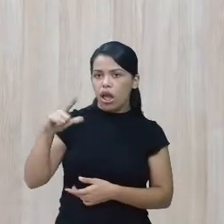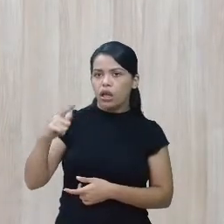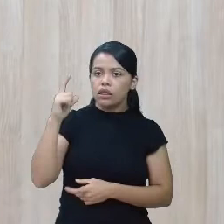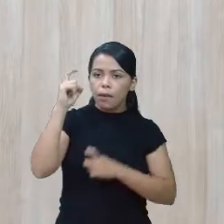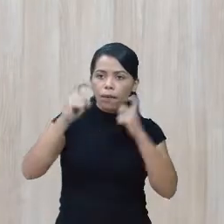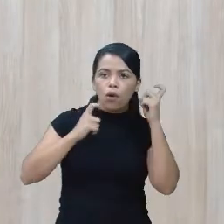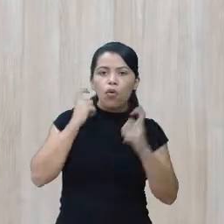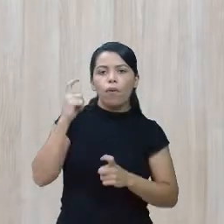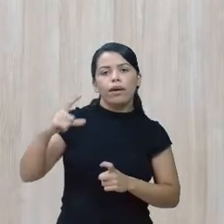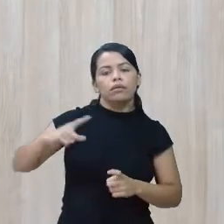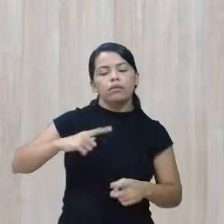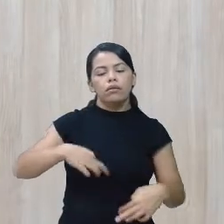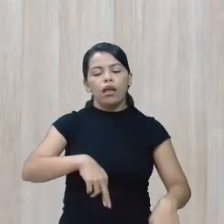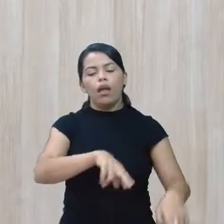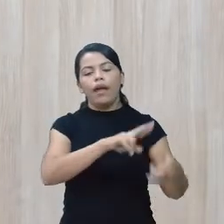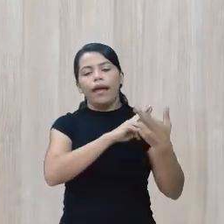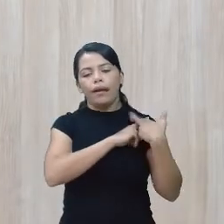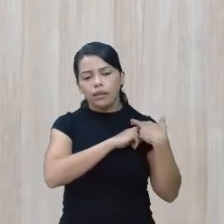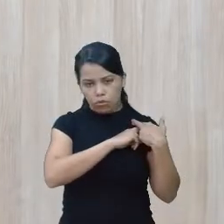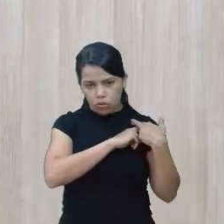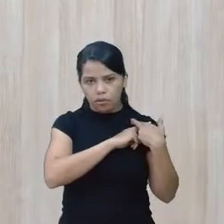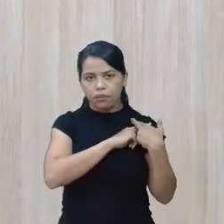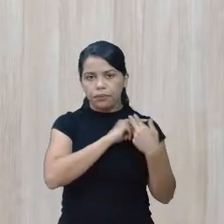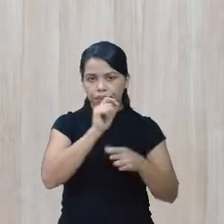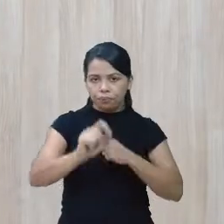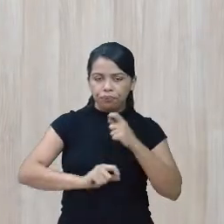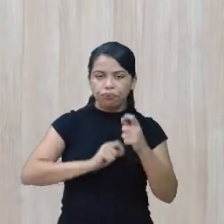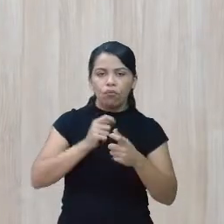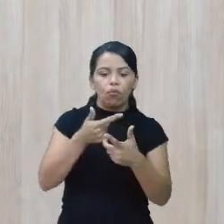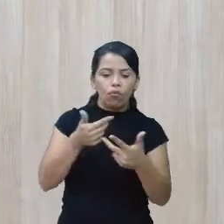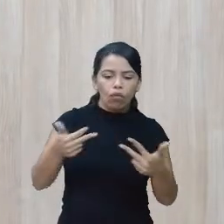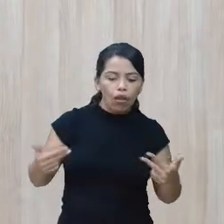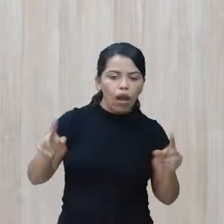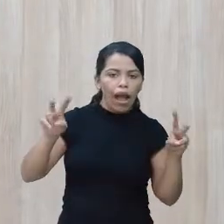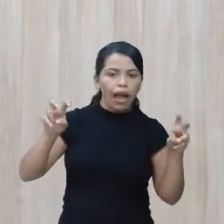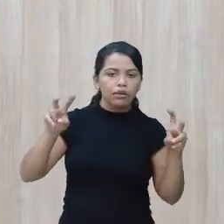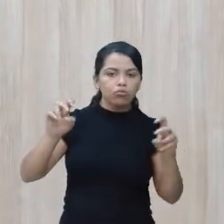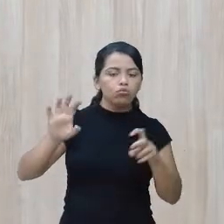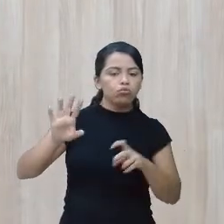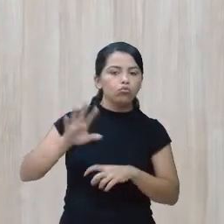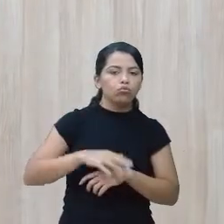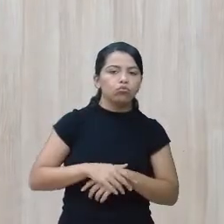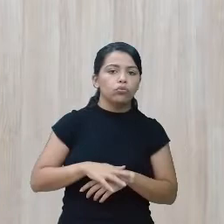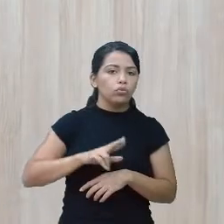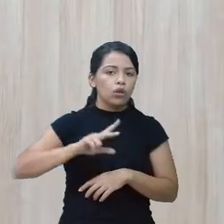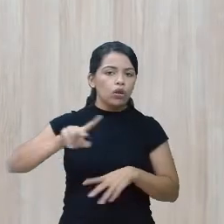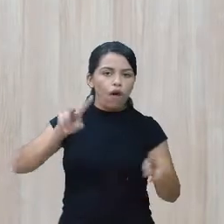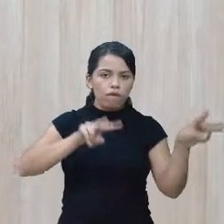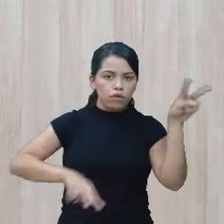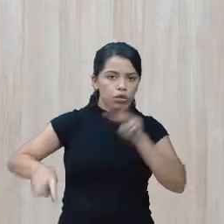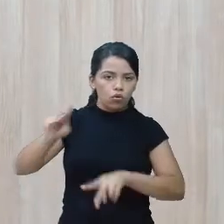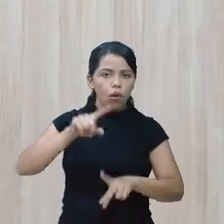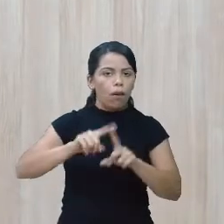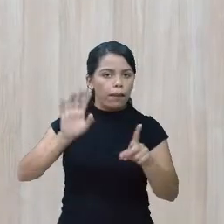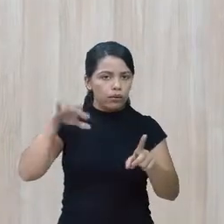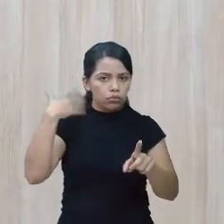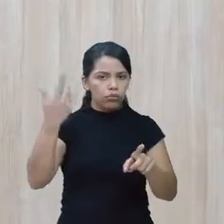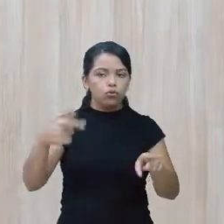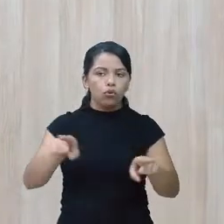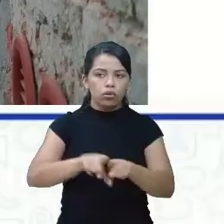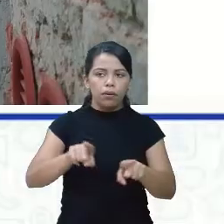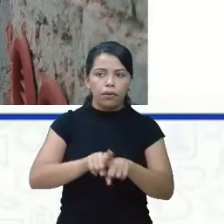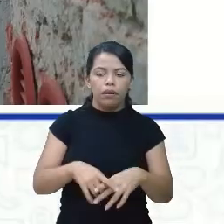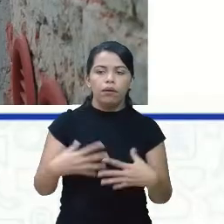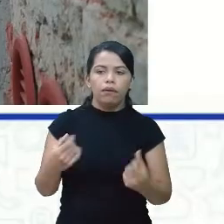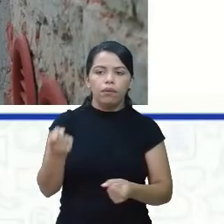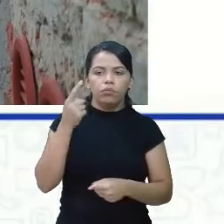essa responsabilidade com as questões sonoras também, não só com o visual. E vamos ver